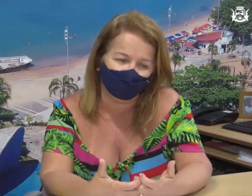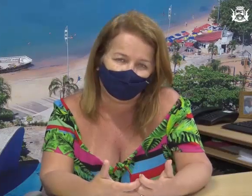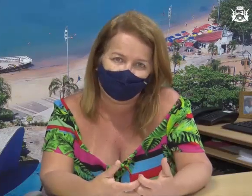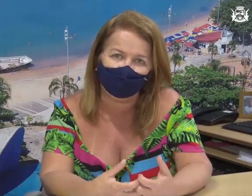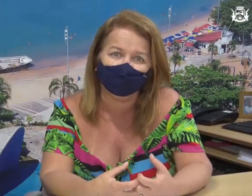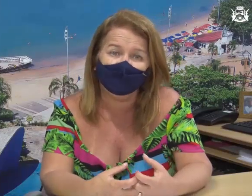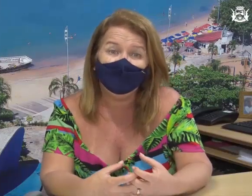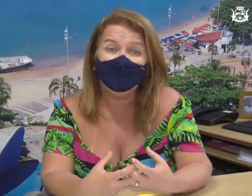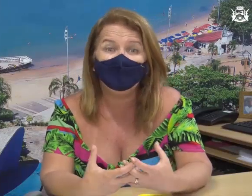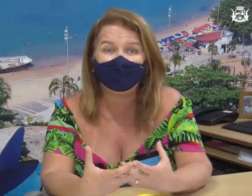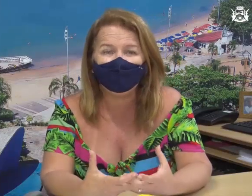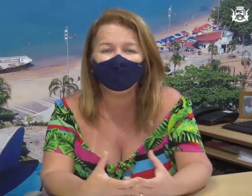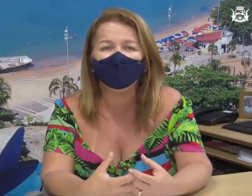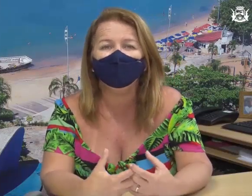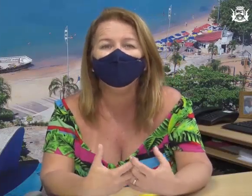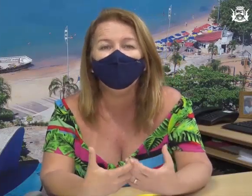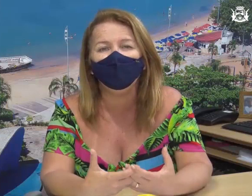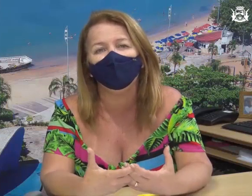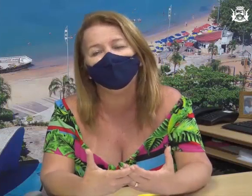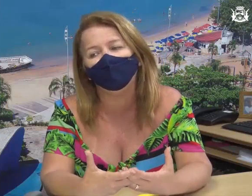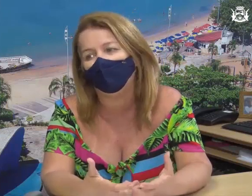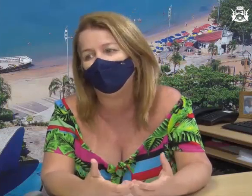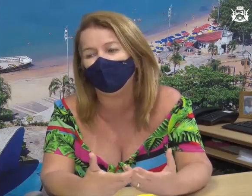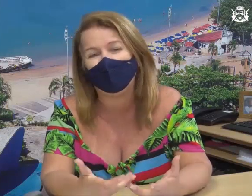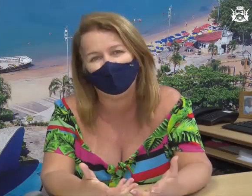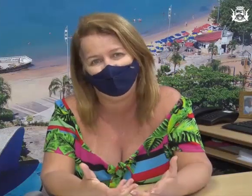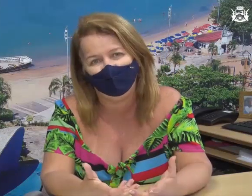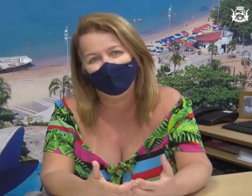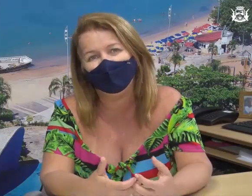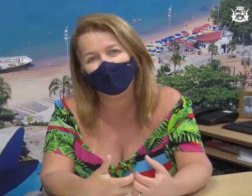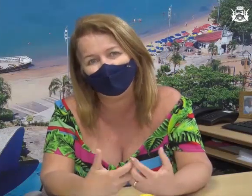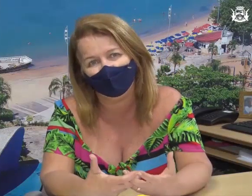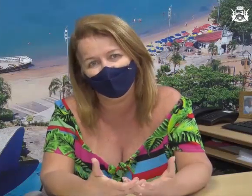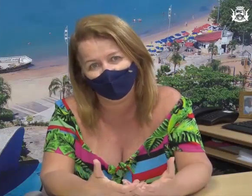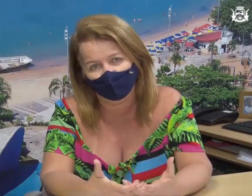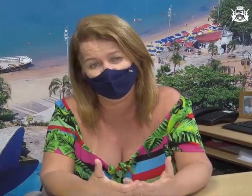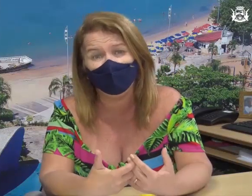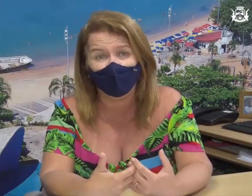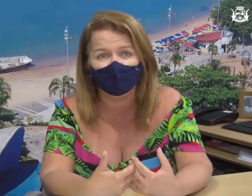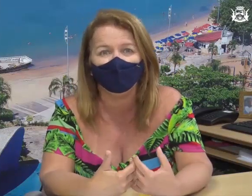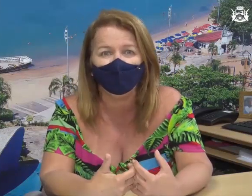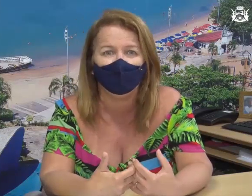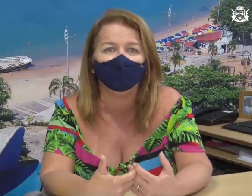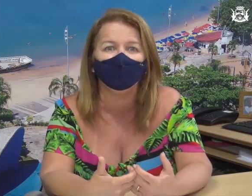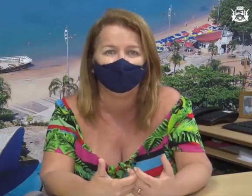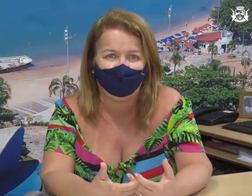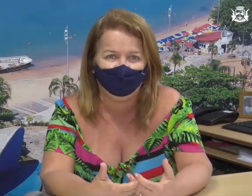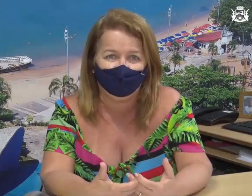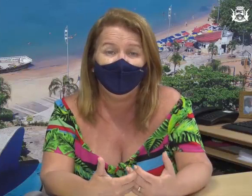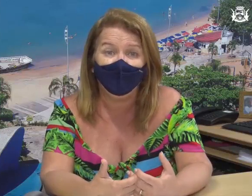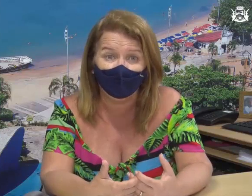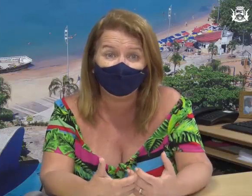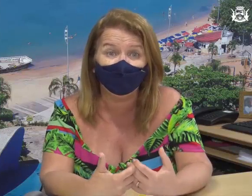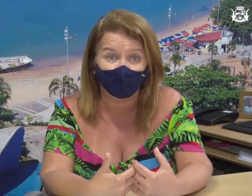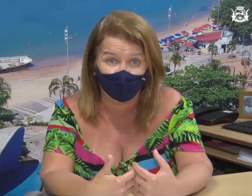nossos funcionários, para que assim a gente não propague mais esse vírus, porque nós somos